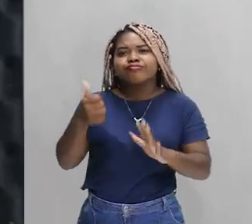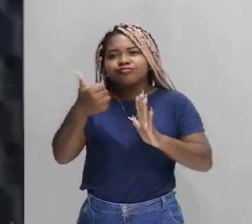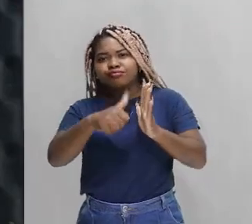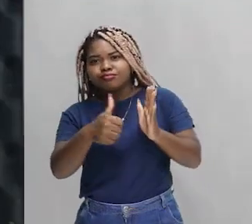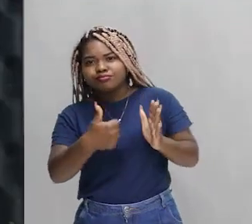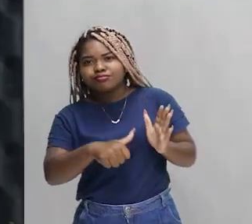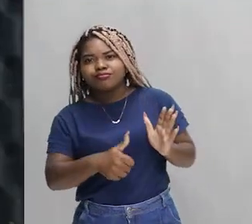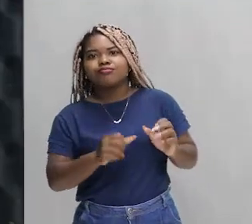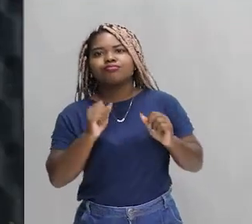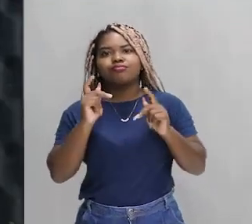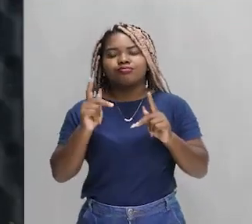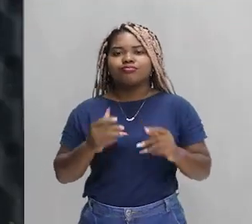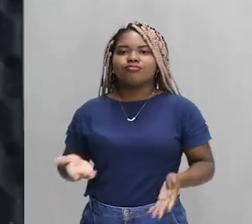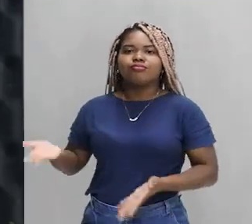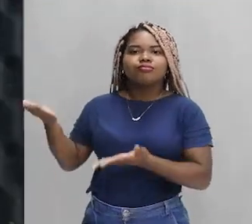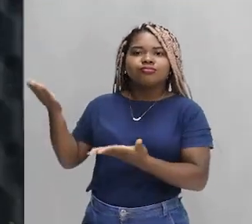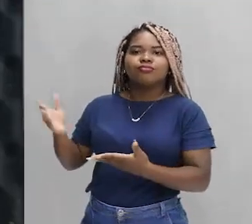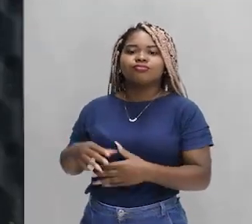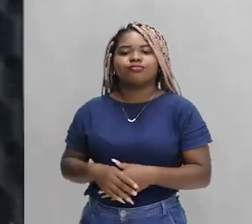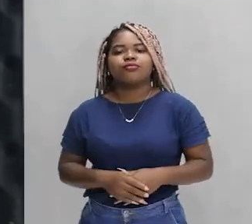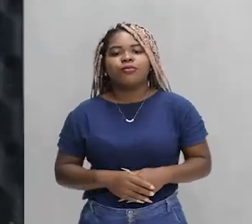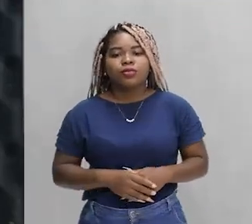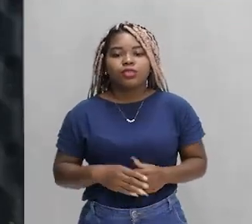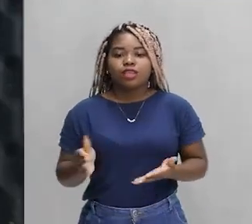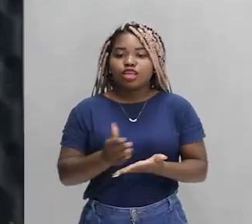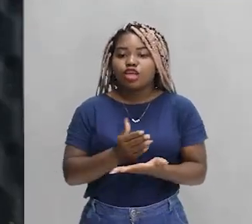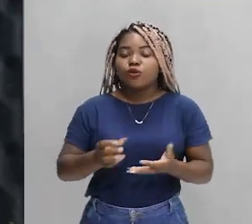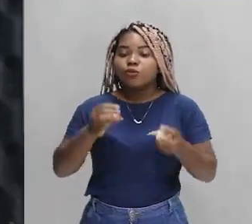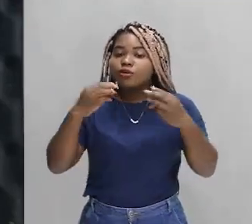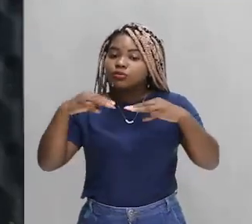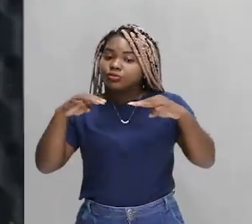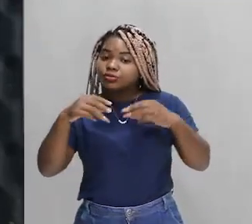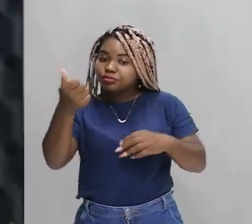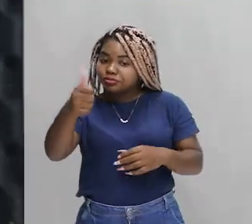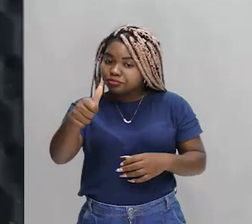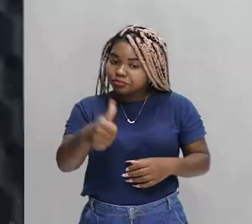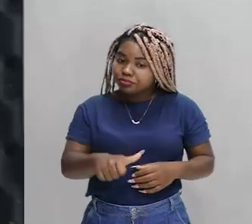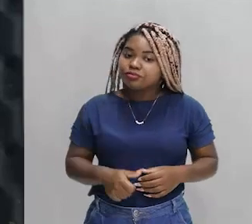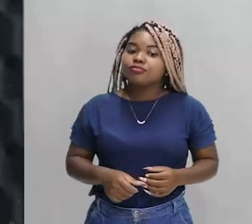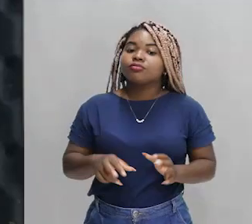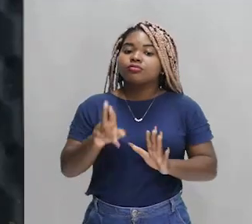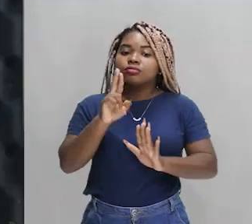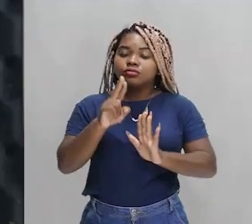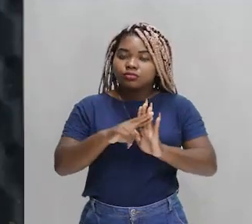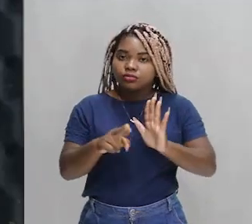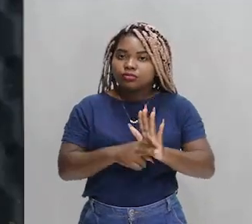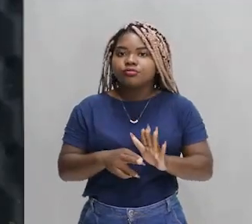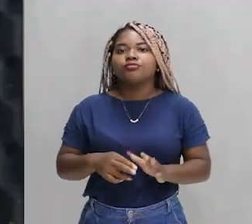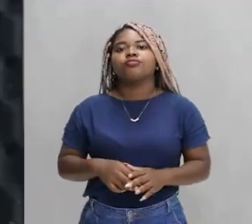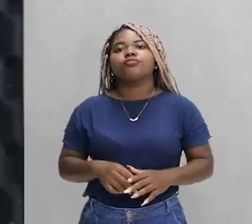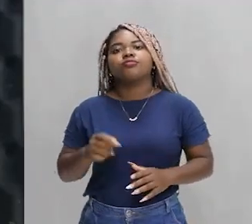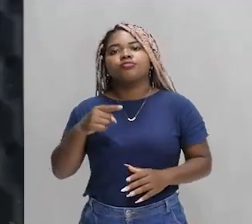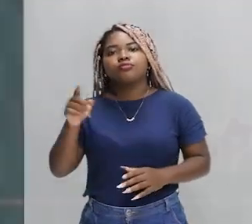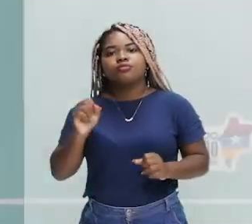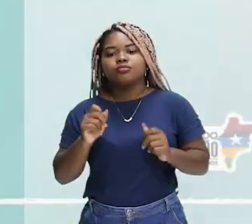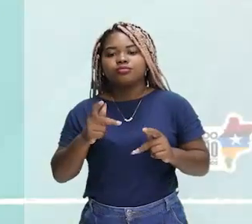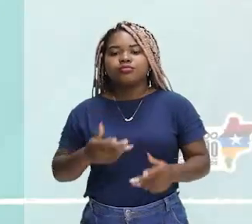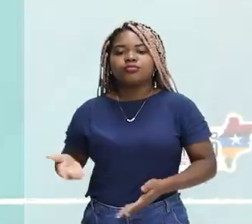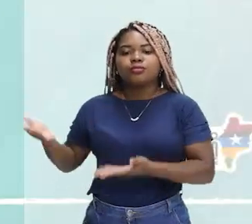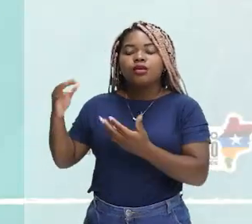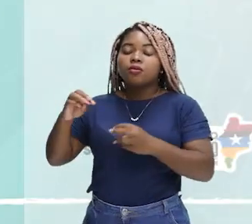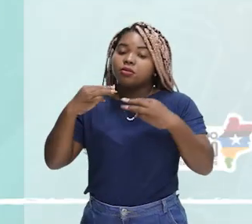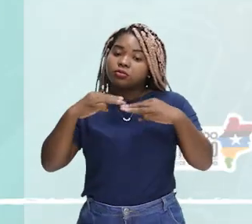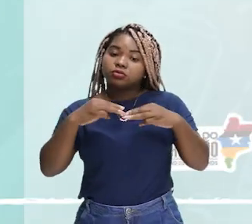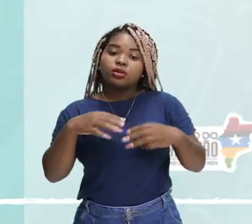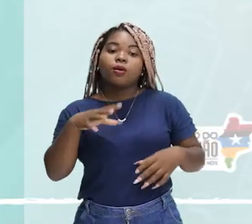semanticamente. Hoje eu trouxe para vocês algumas músicas para que a gente possa analisar algumas regras de acentuação. A primeira música que eu trouxe é uma música bem